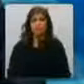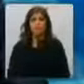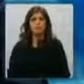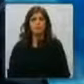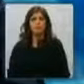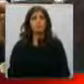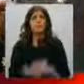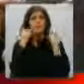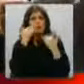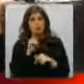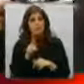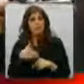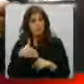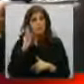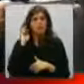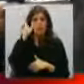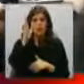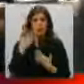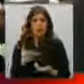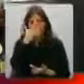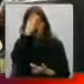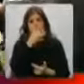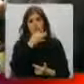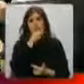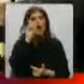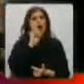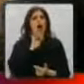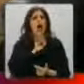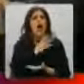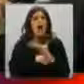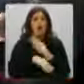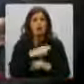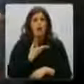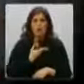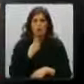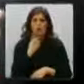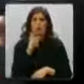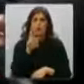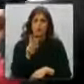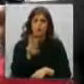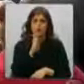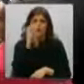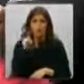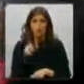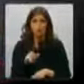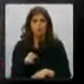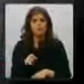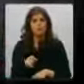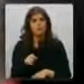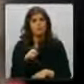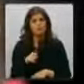temos informação sobre isso mas voltamos de imediato ao estudo porque está a falar advogada do do que se jogou bem fosse um criminoso